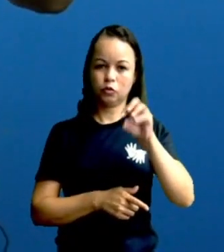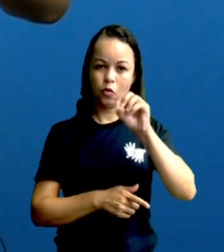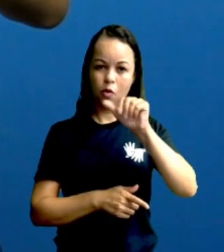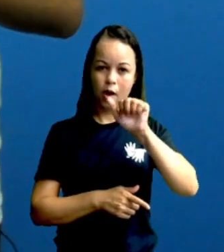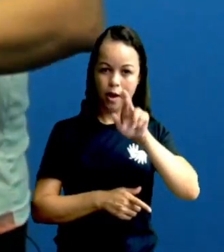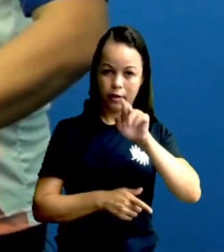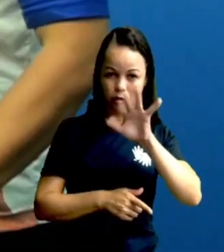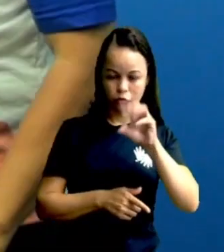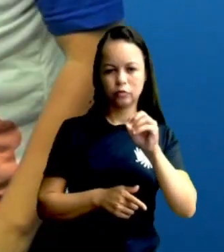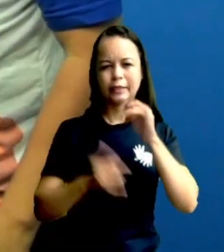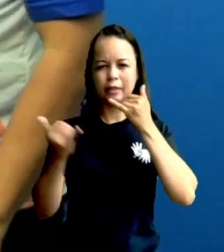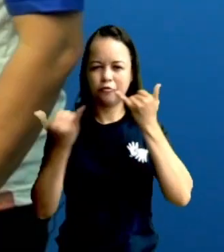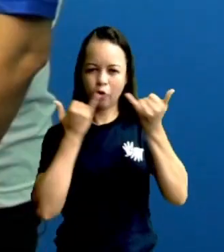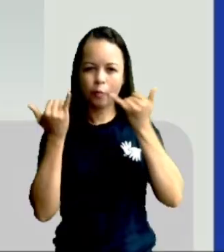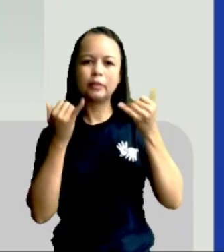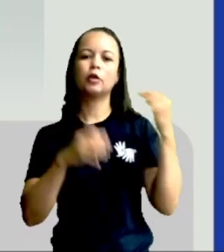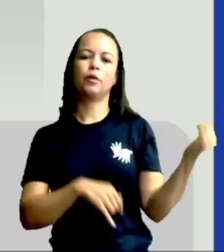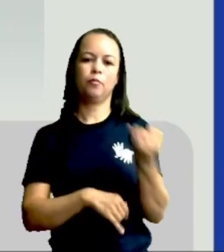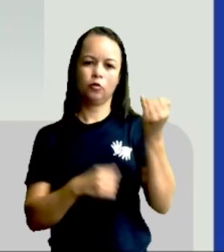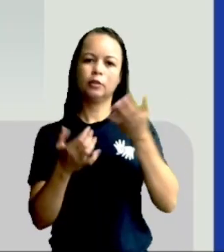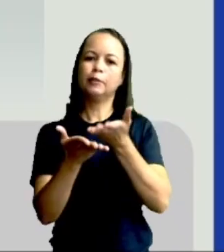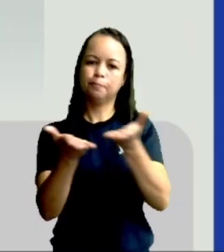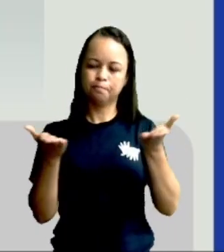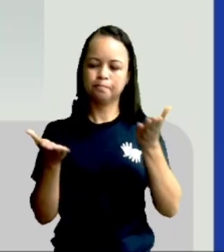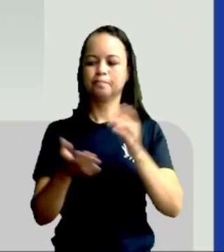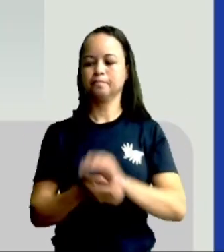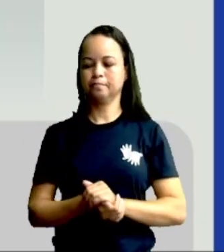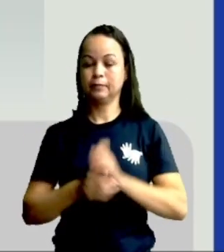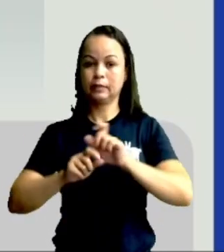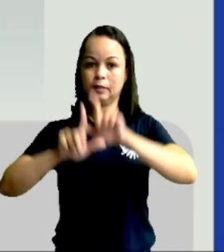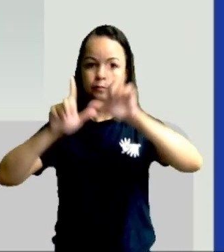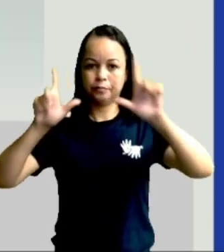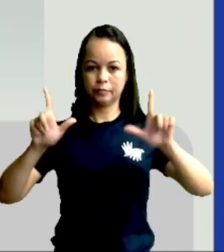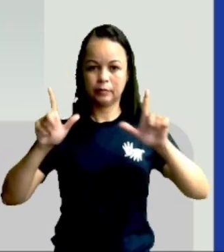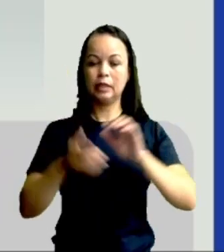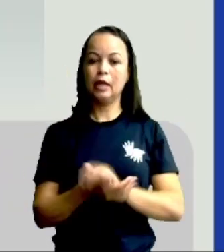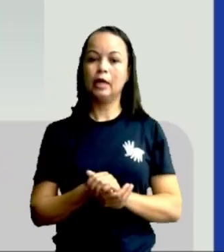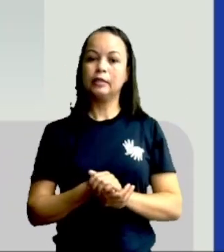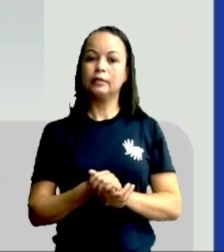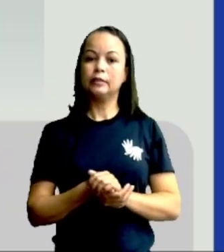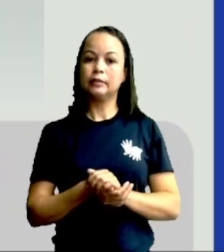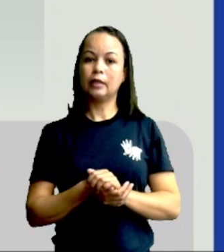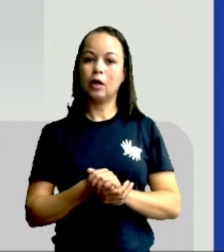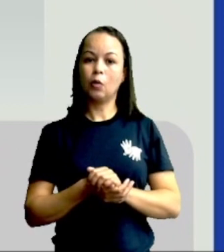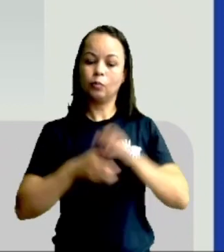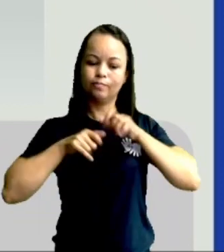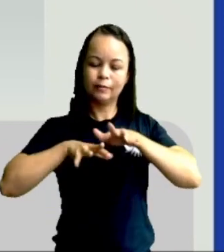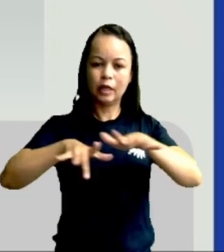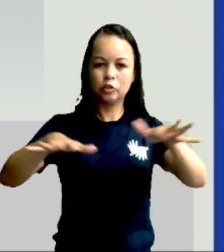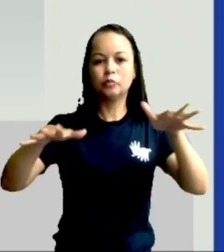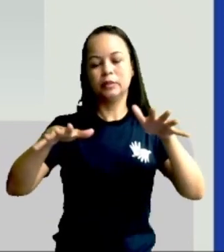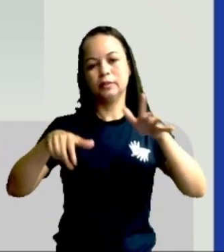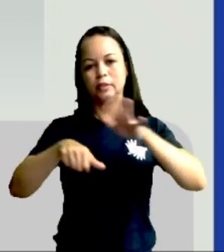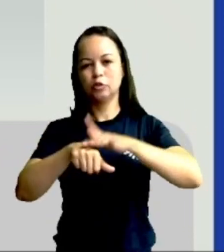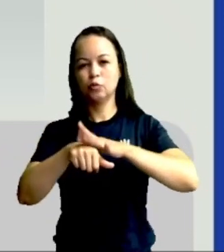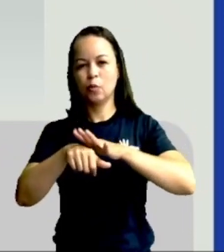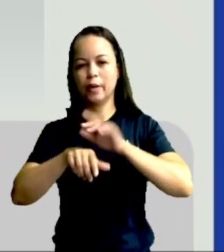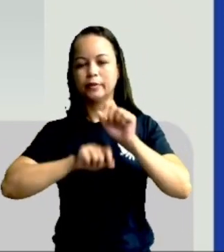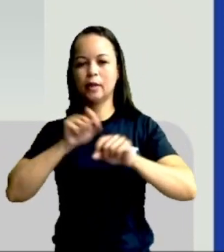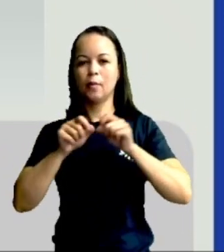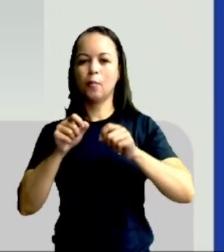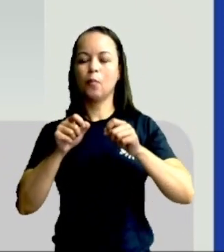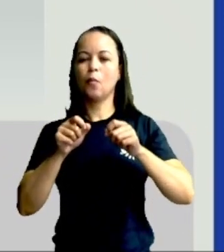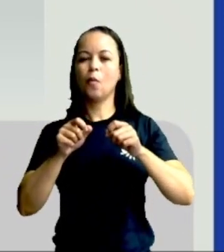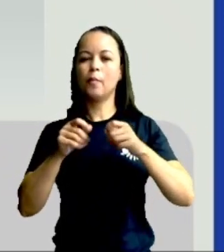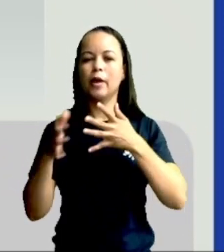informações que são relevantes. Abre essa imagem de novo aí, por favor, produção. São transmitidas principalmente por meio de